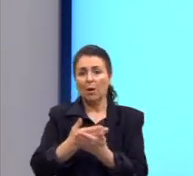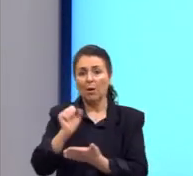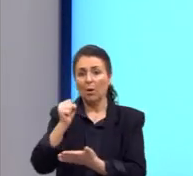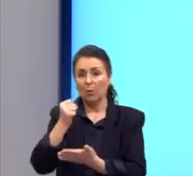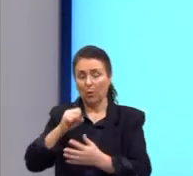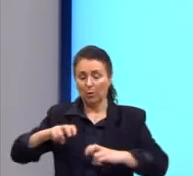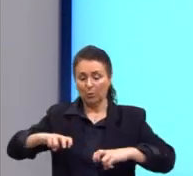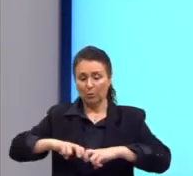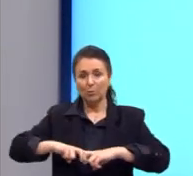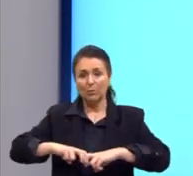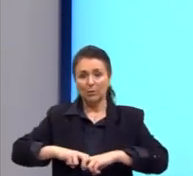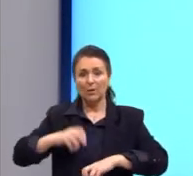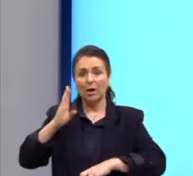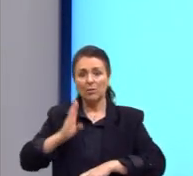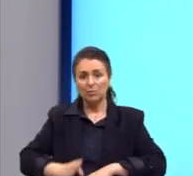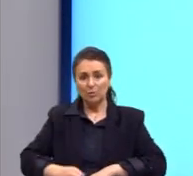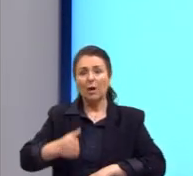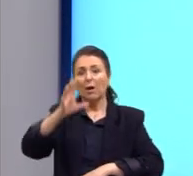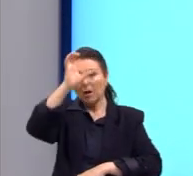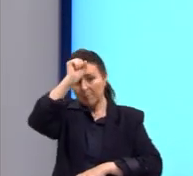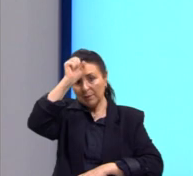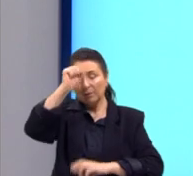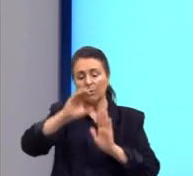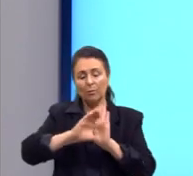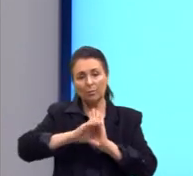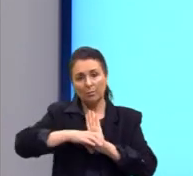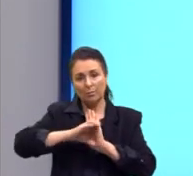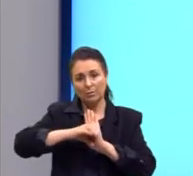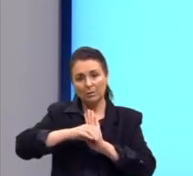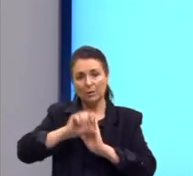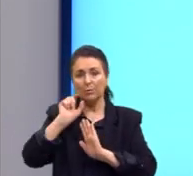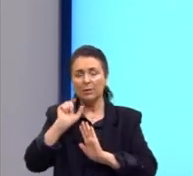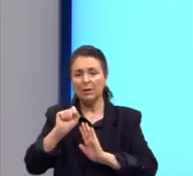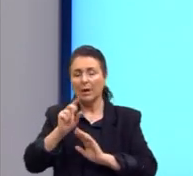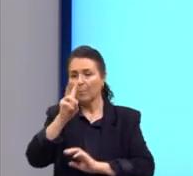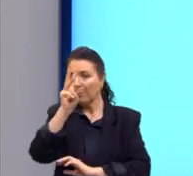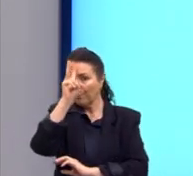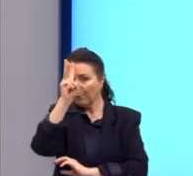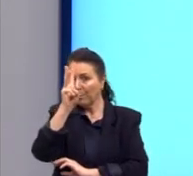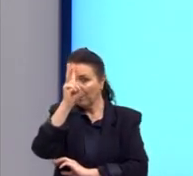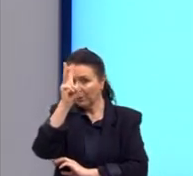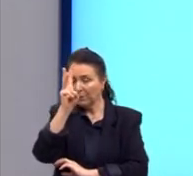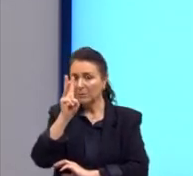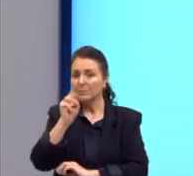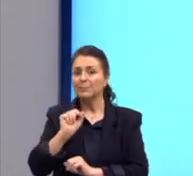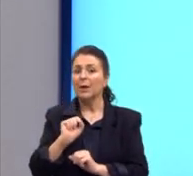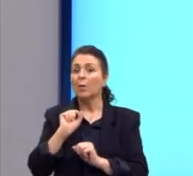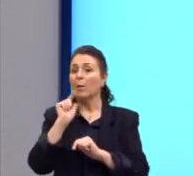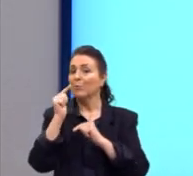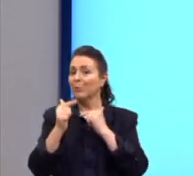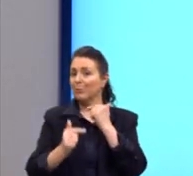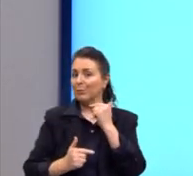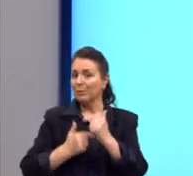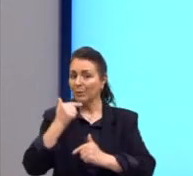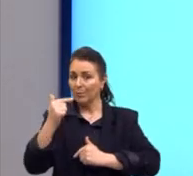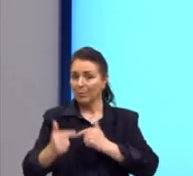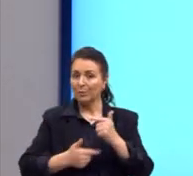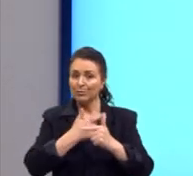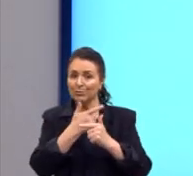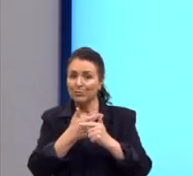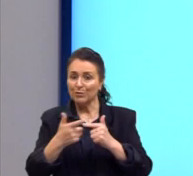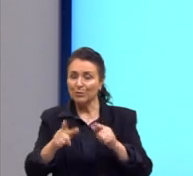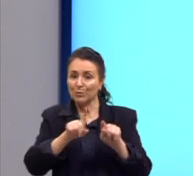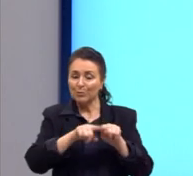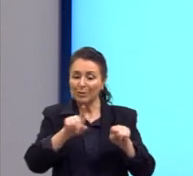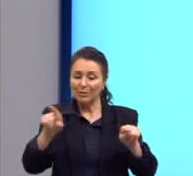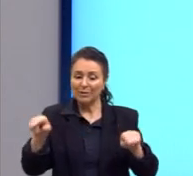física a gente já viu esse conceito não é que que é a potência então é trabalho dividido